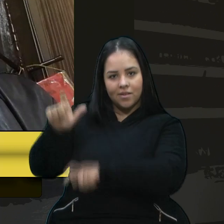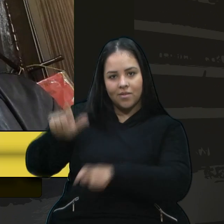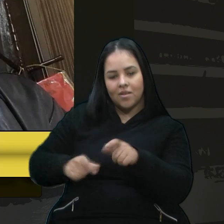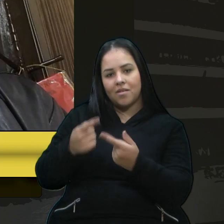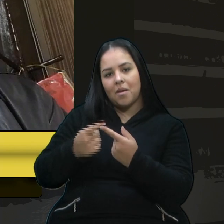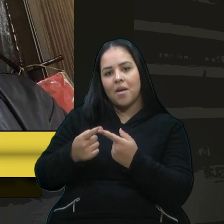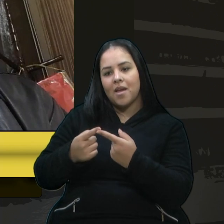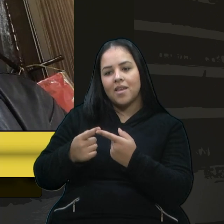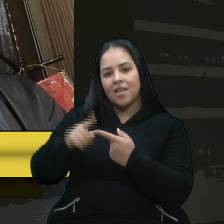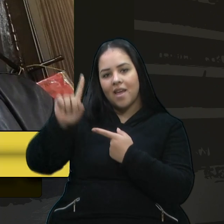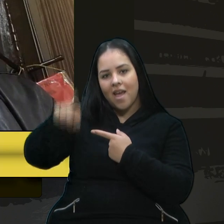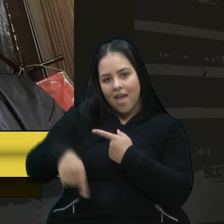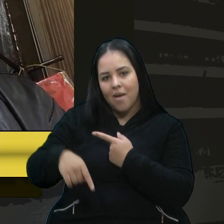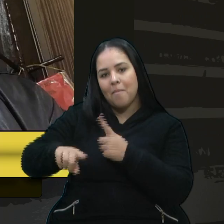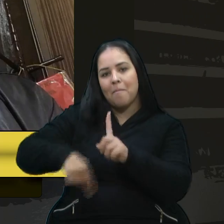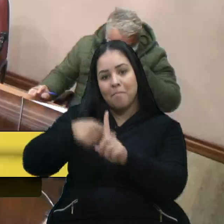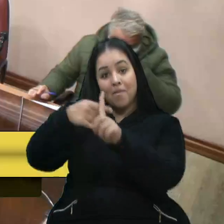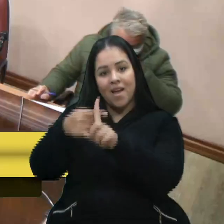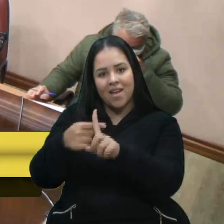carentes. Obrigado.